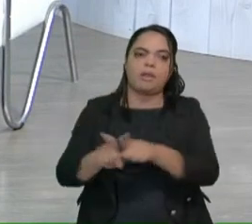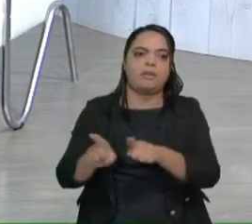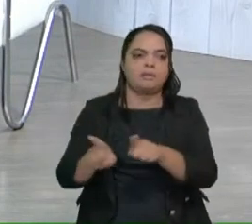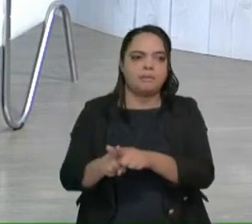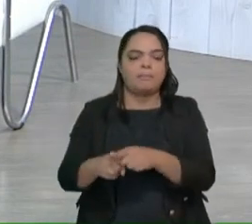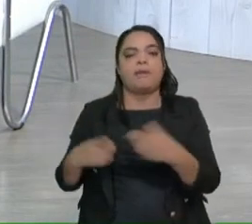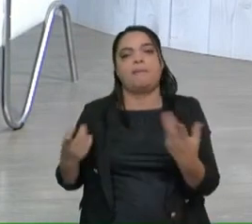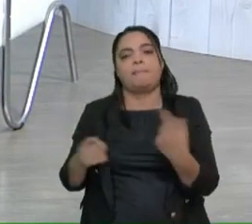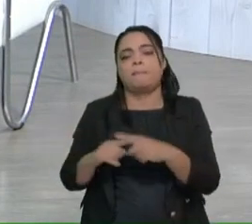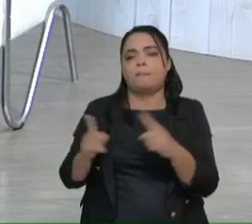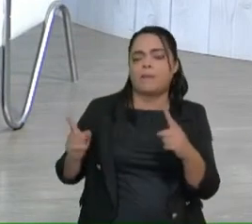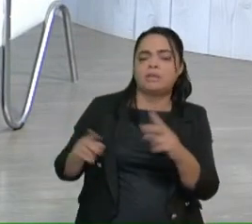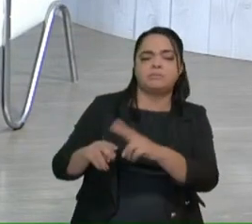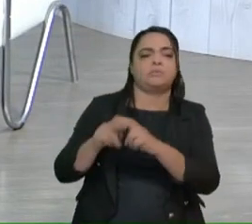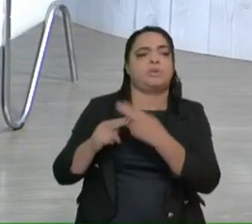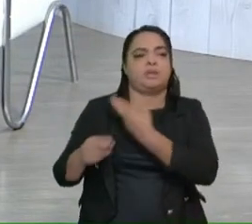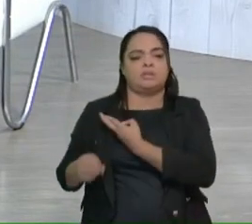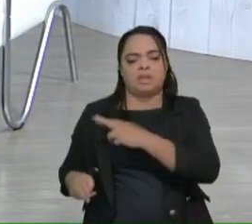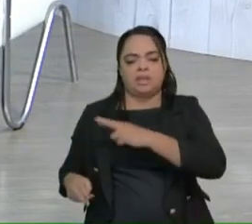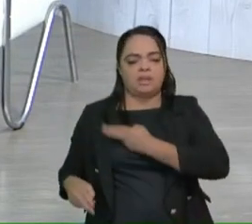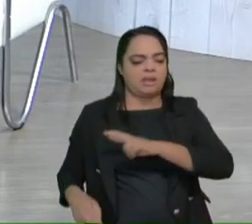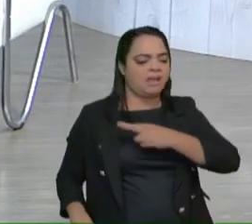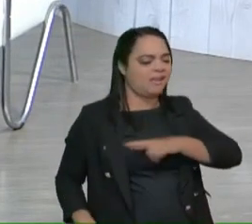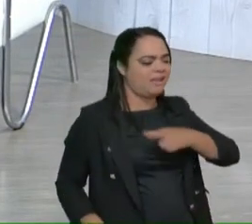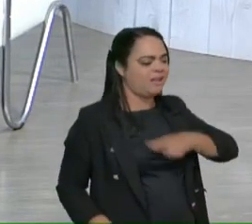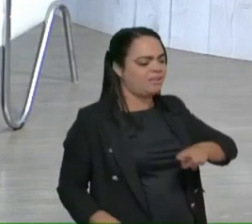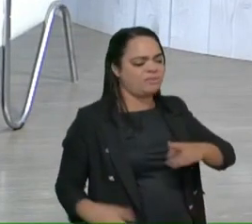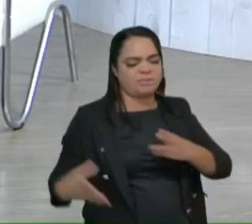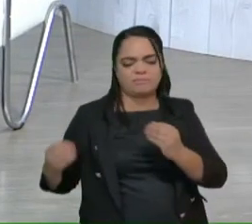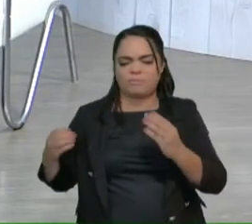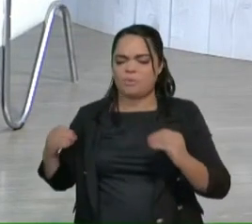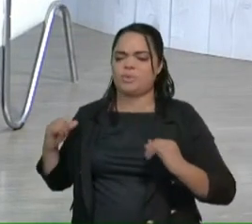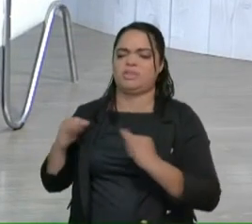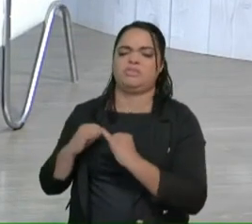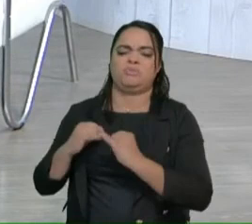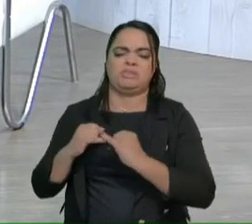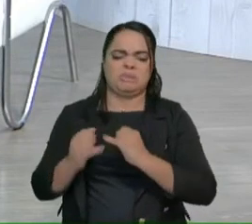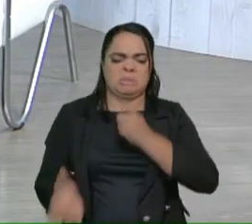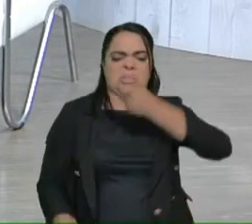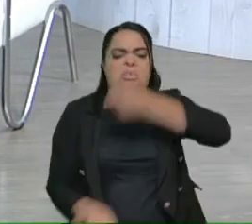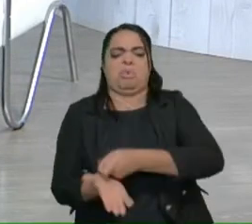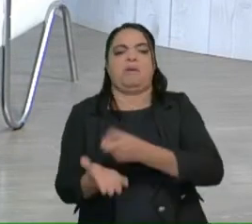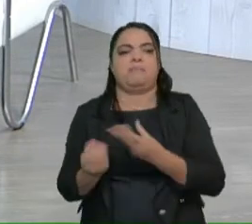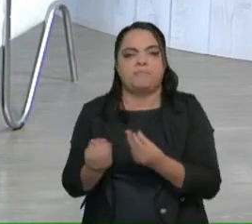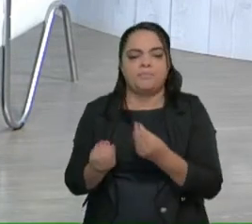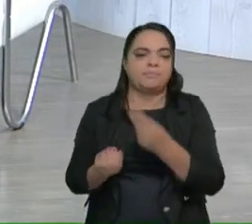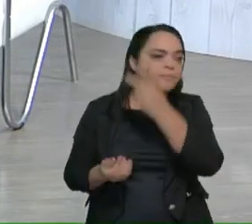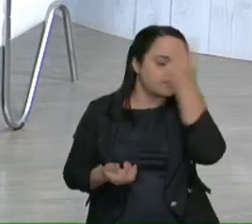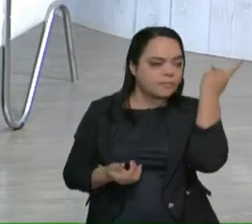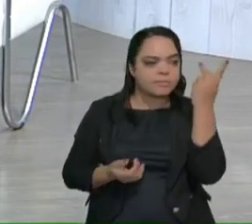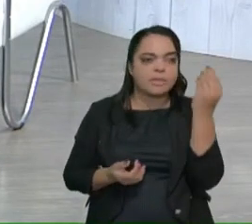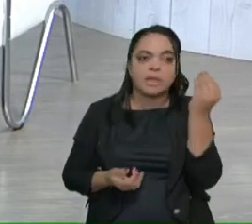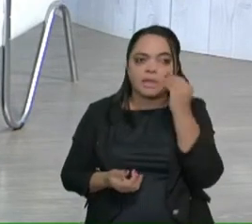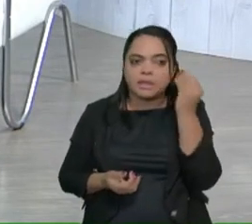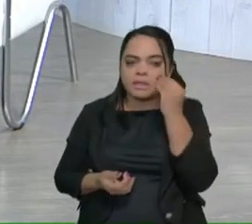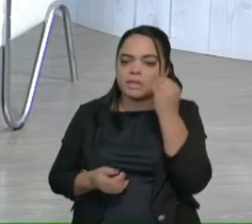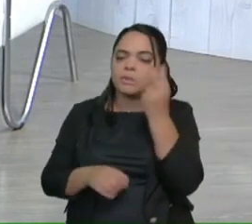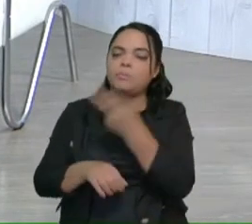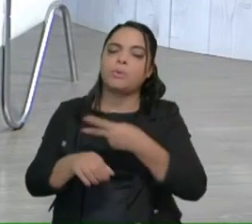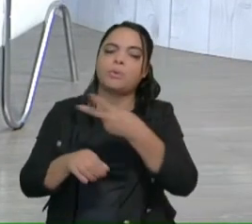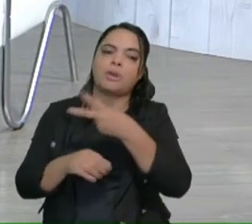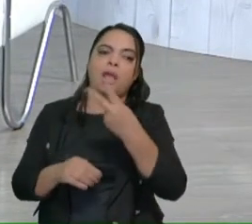mas em virtude das religiões terem se tornado muitas instituições muito rígidas algumas pessoas buscam